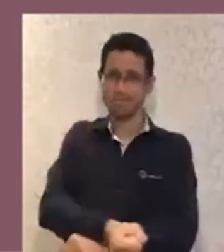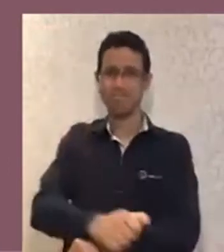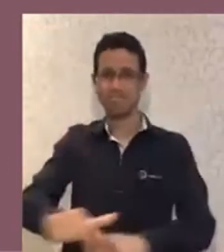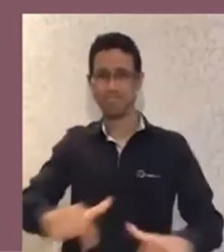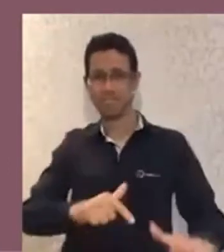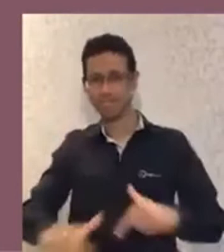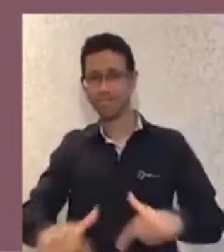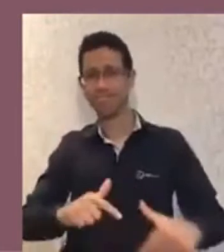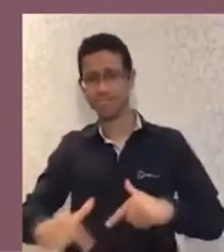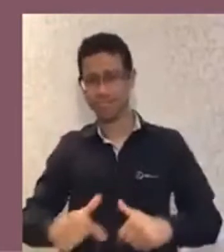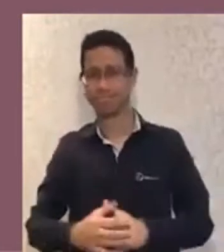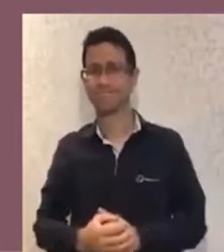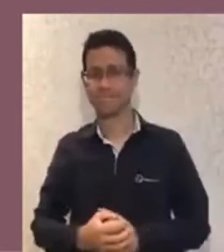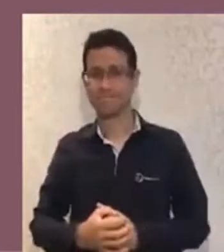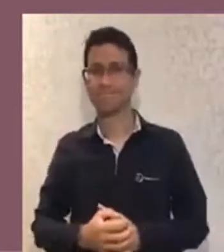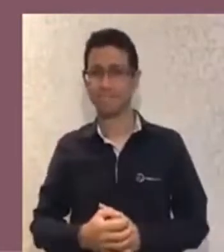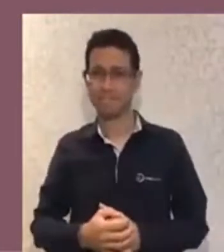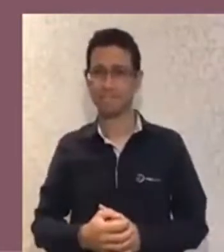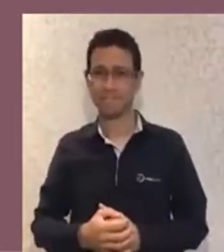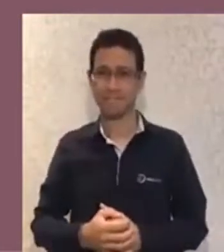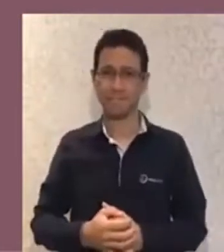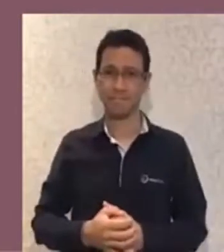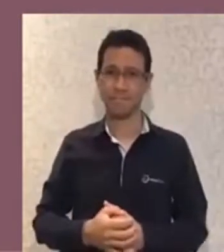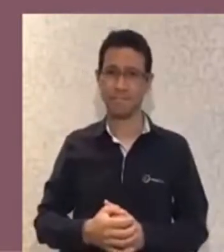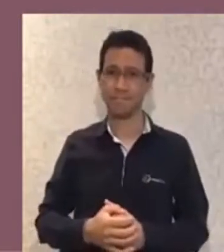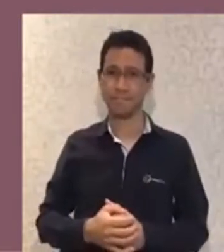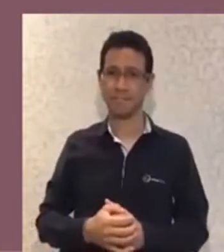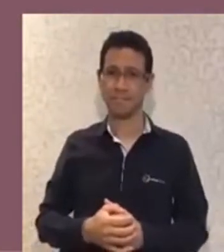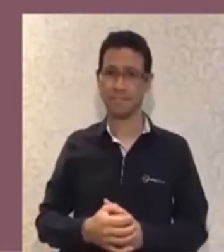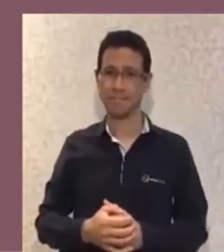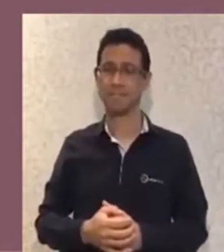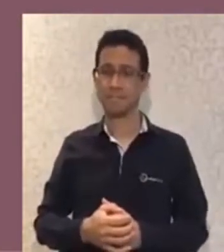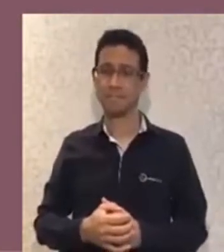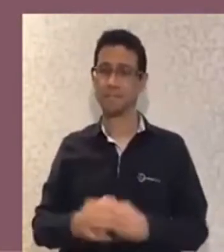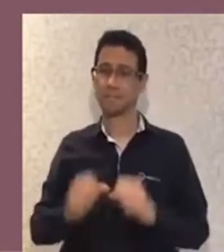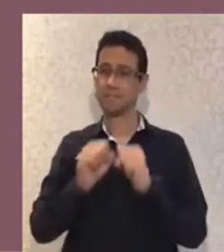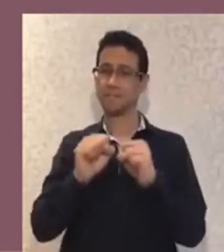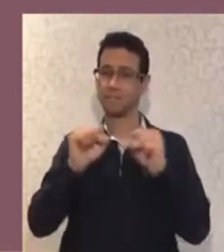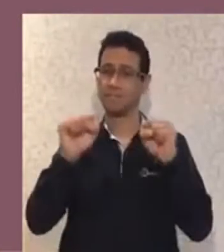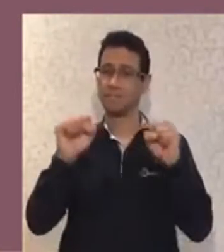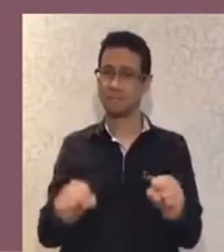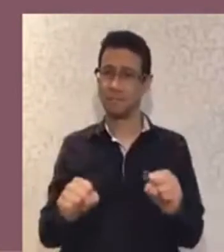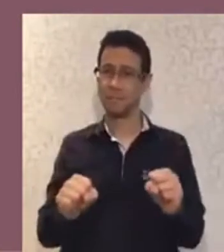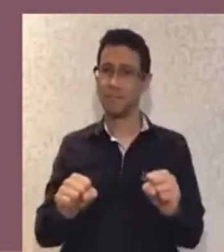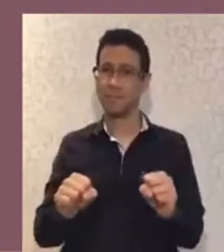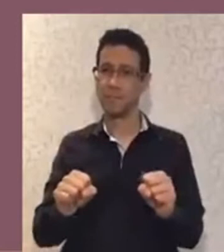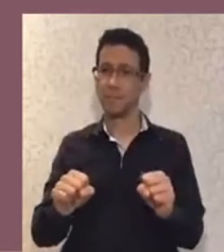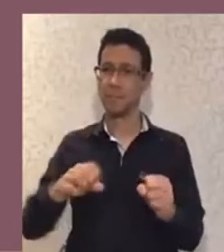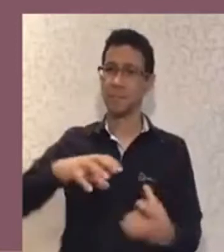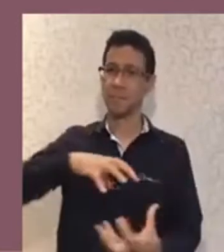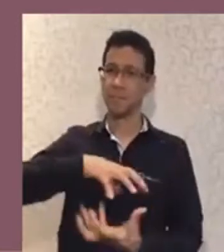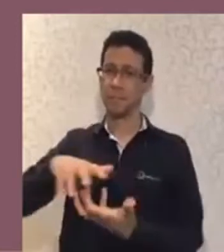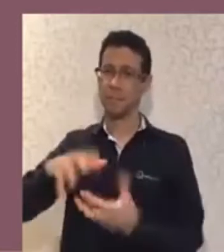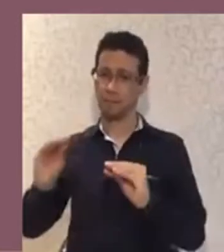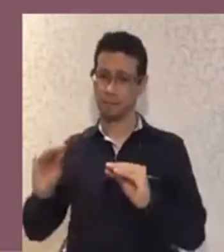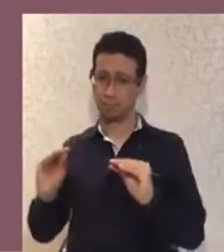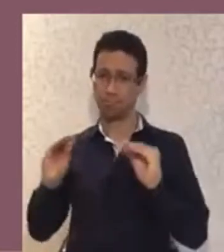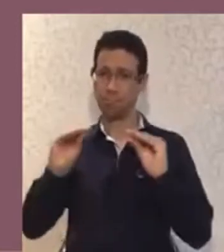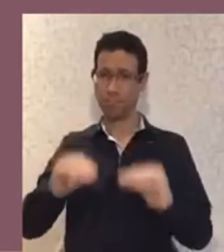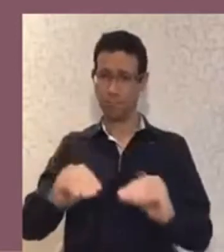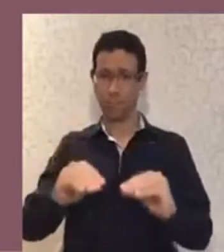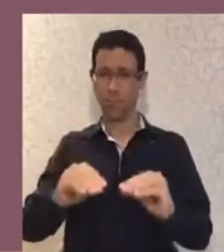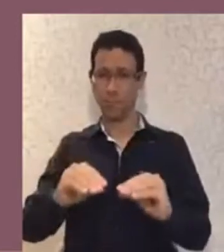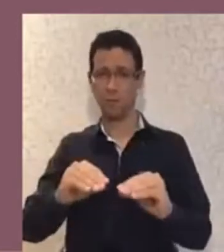para que esse sistema mundo pudesse ser implantado, né?